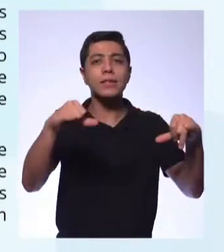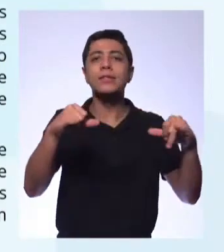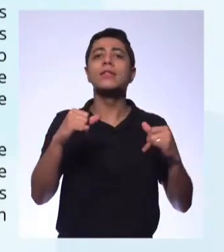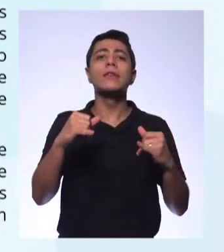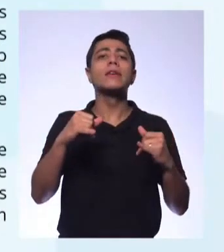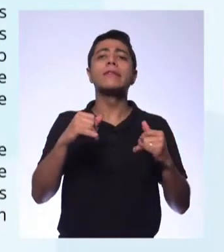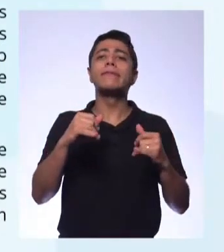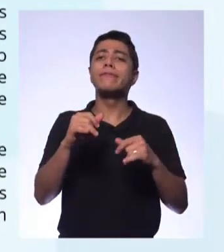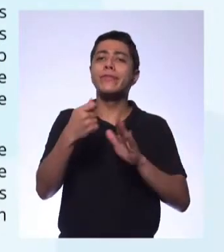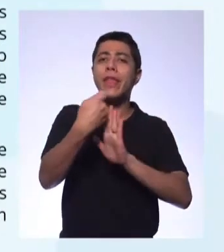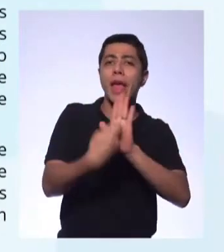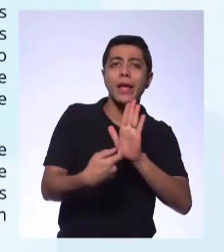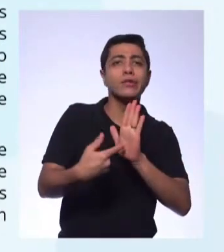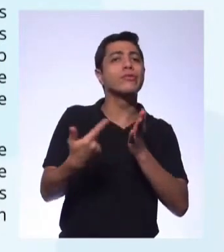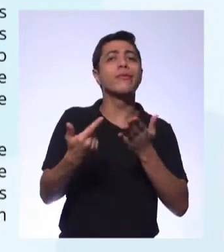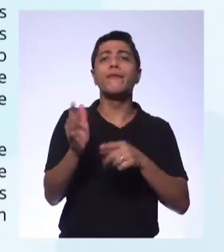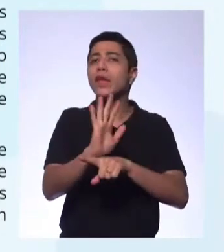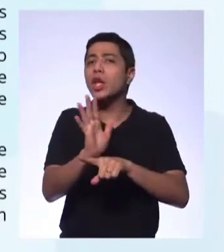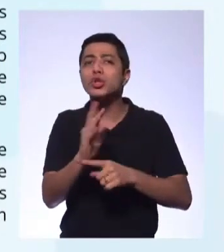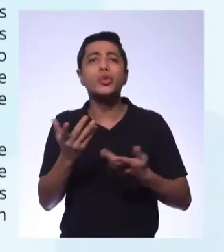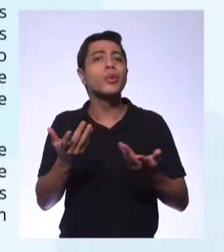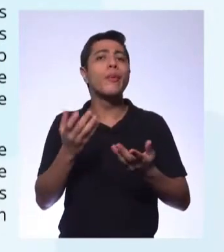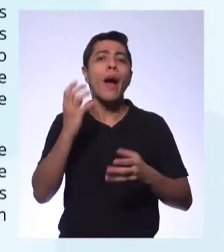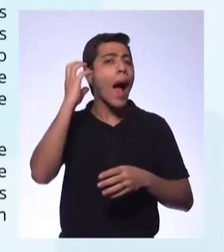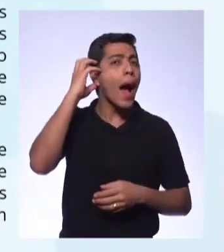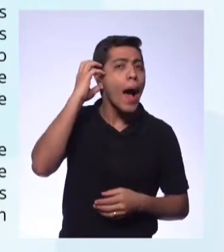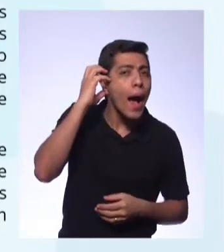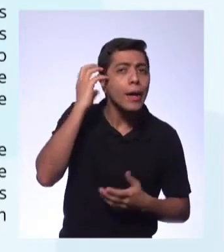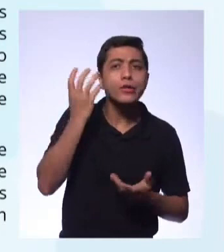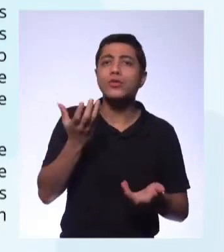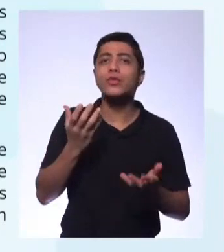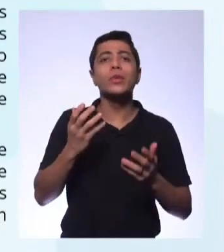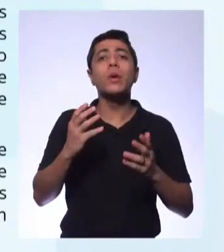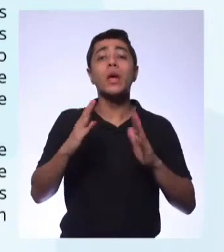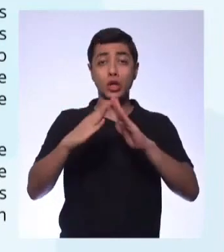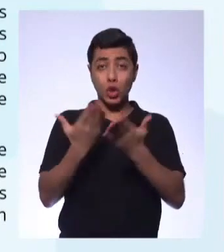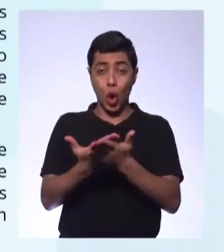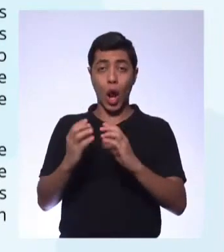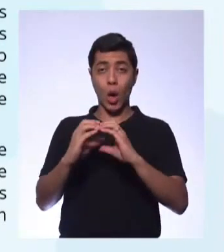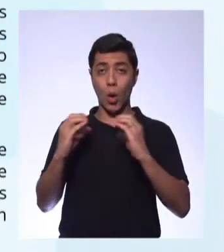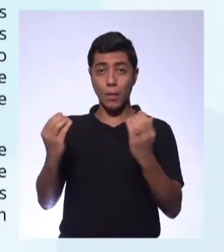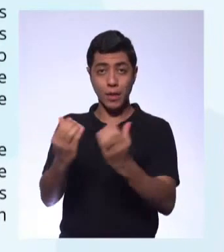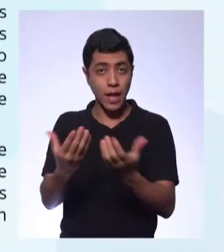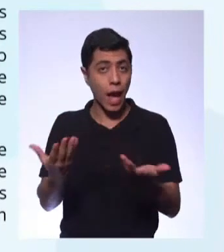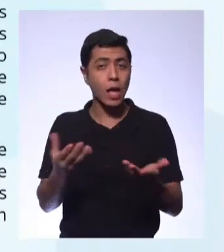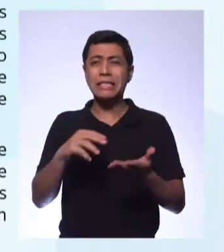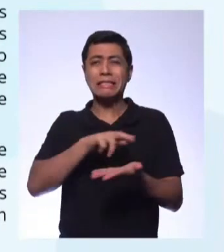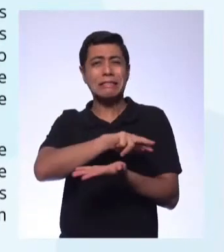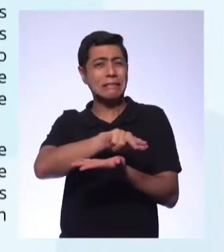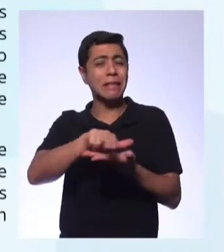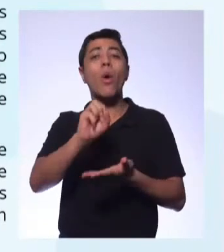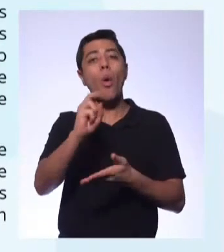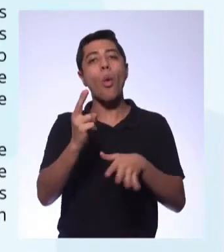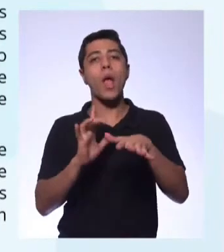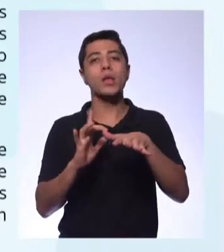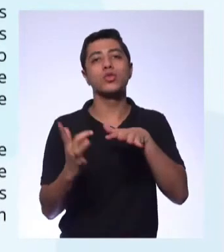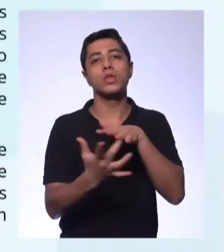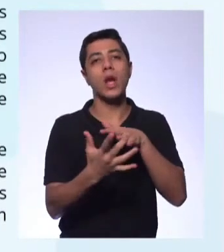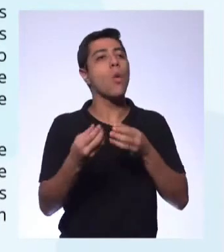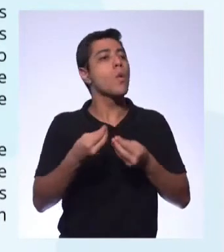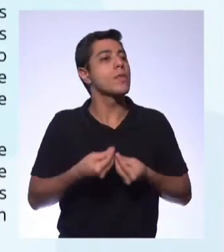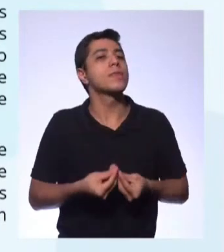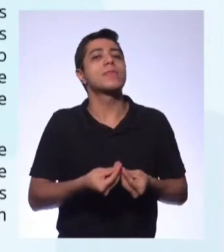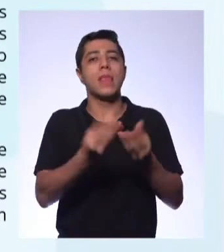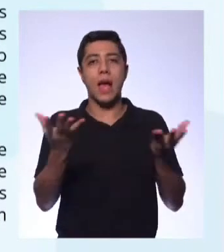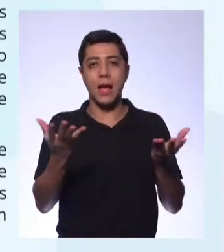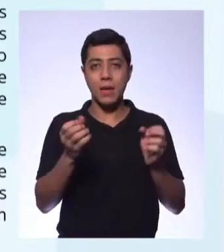nos principais meios de comunicação, rádio da escola, rádio comunitária do bairro, na web, né, através das redes sociais, enfim, cartazes colados no